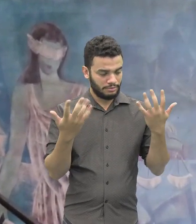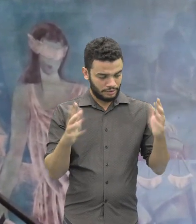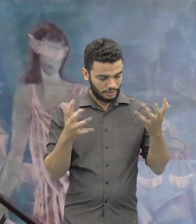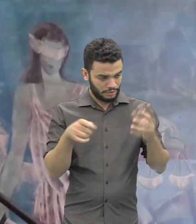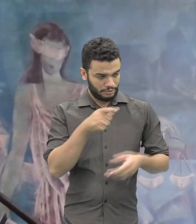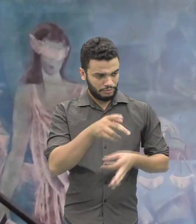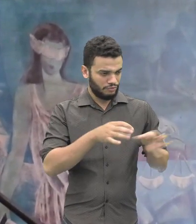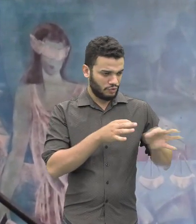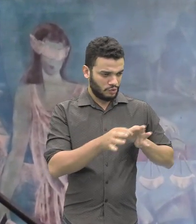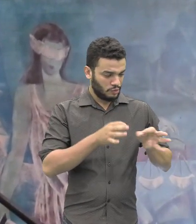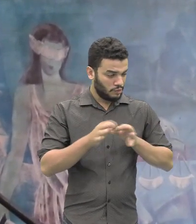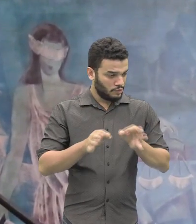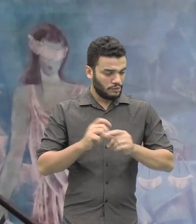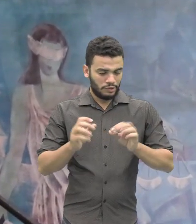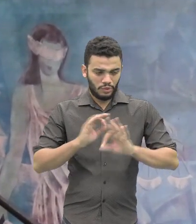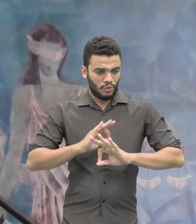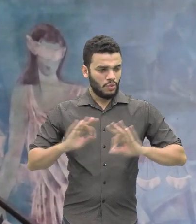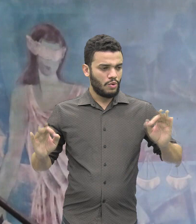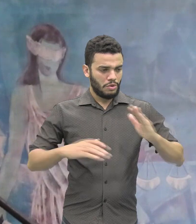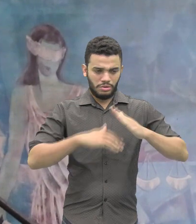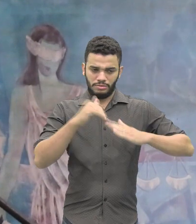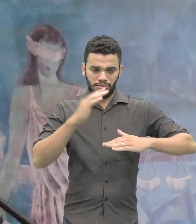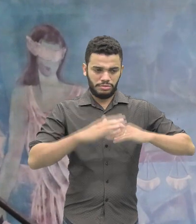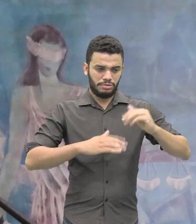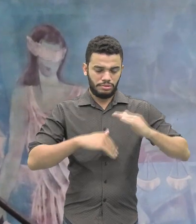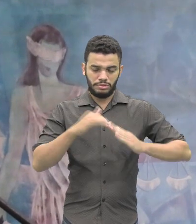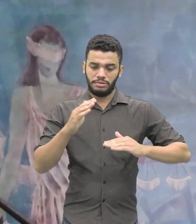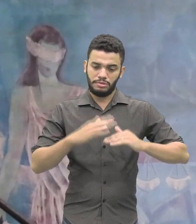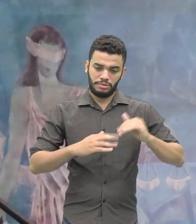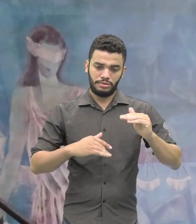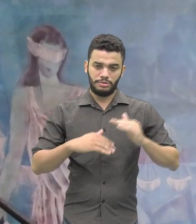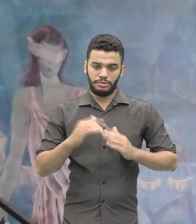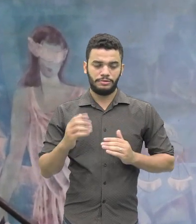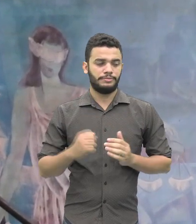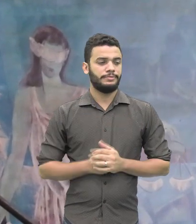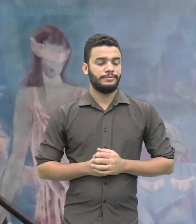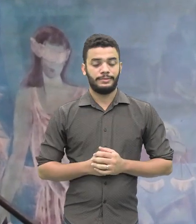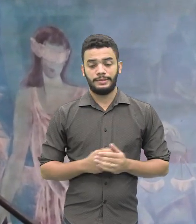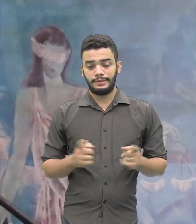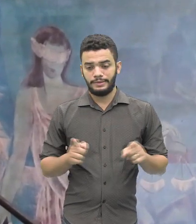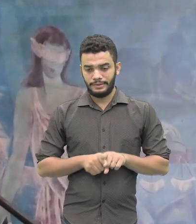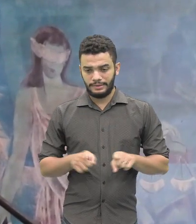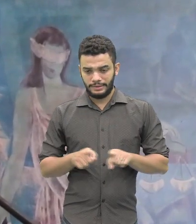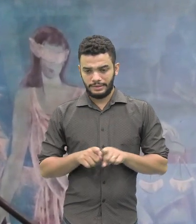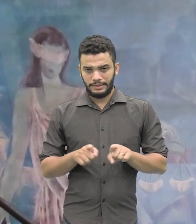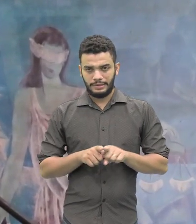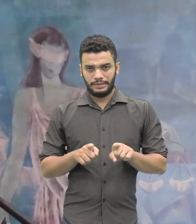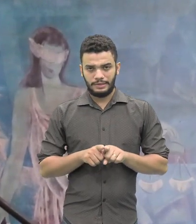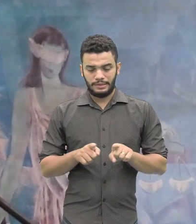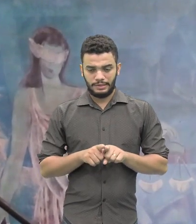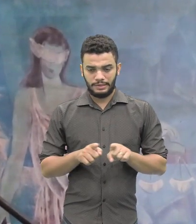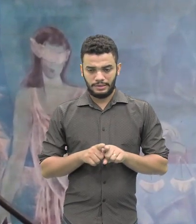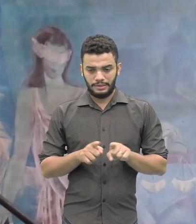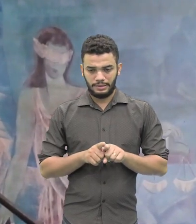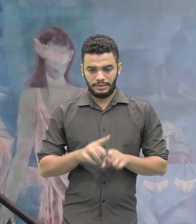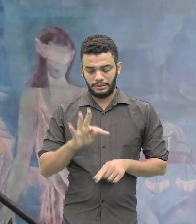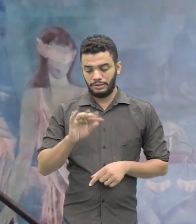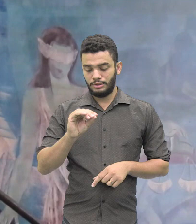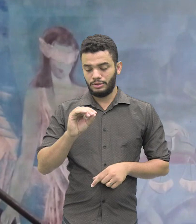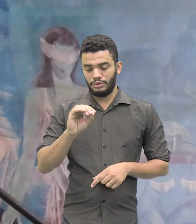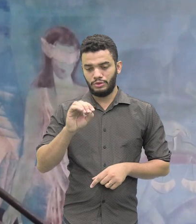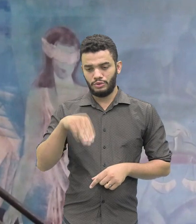com a senhora promotor da Justiça toma Doutor Tomás Tostes também um grande amigo um grande parceiro